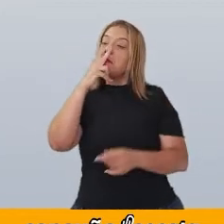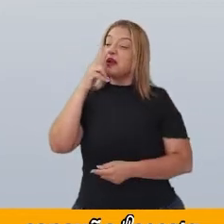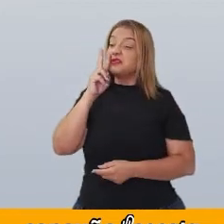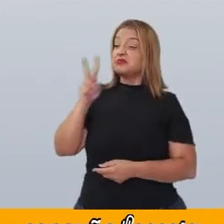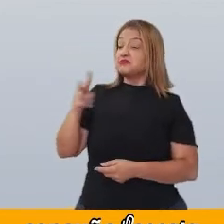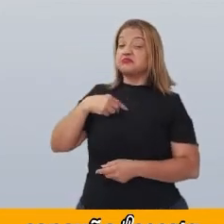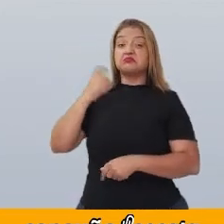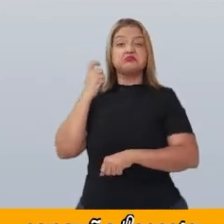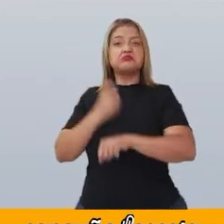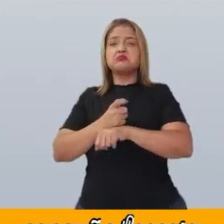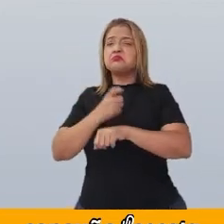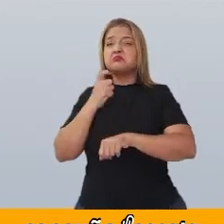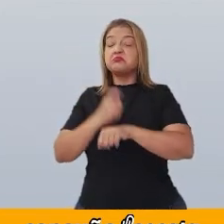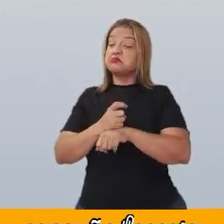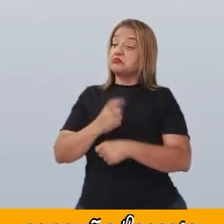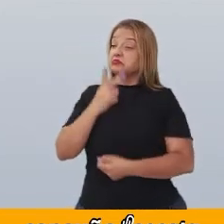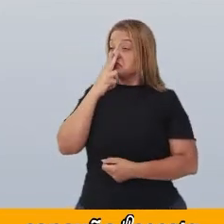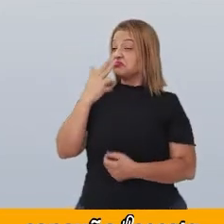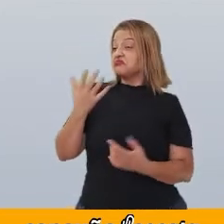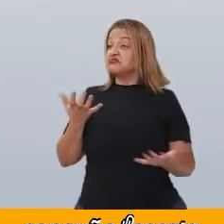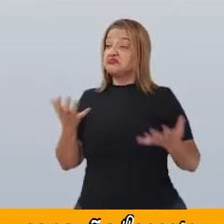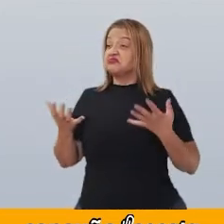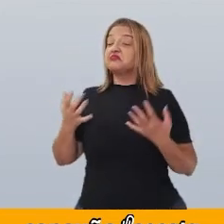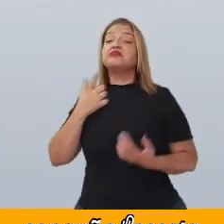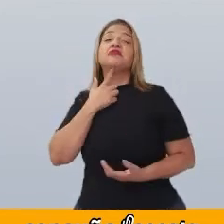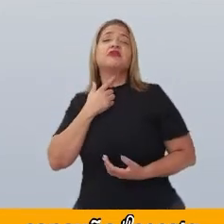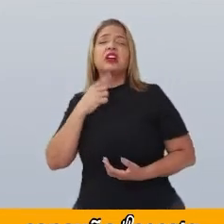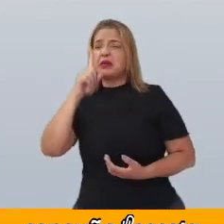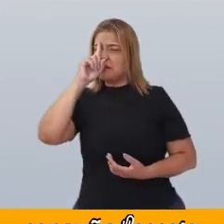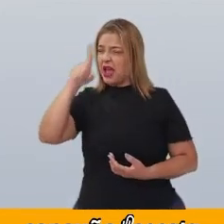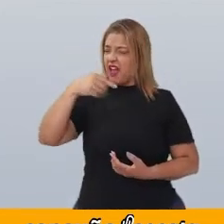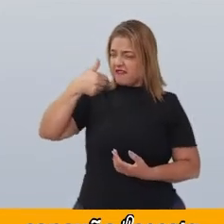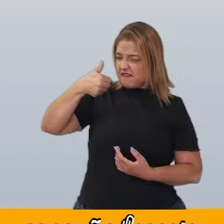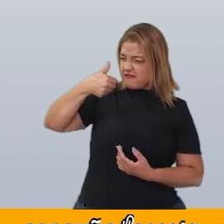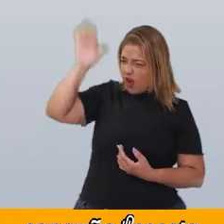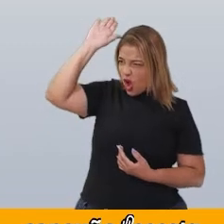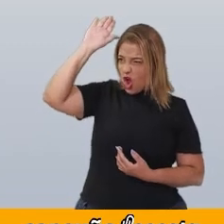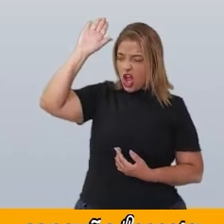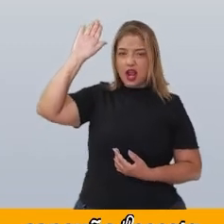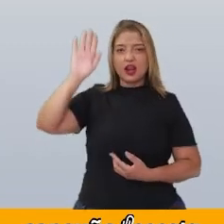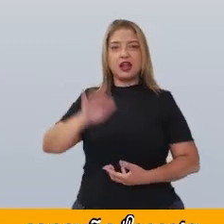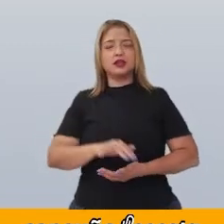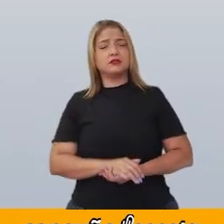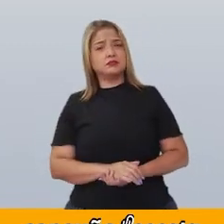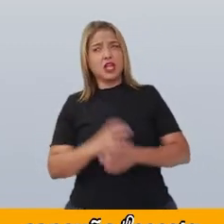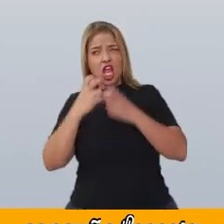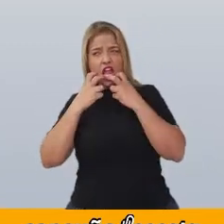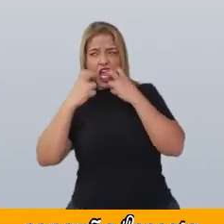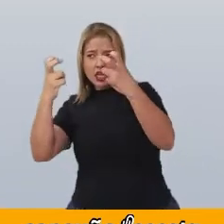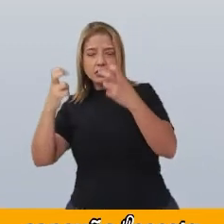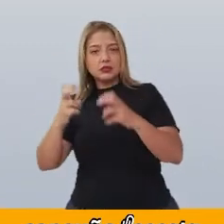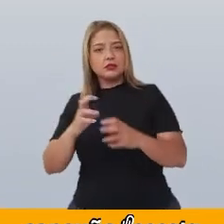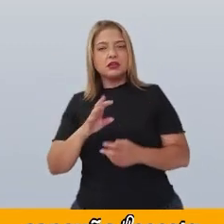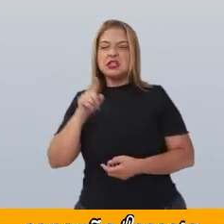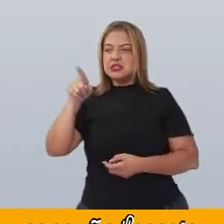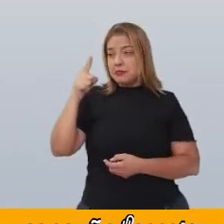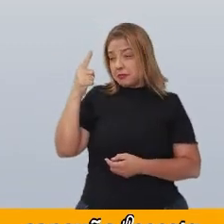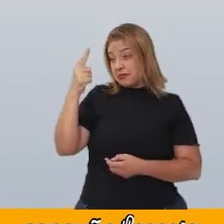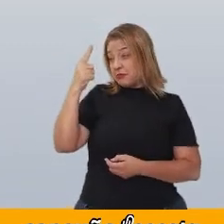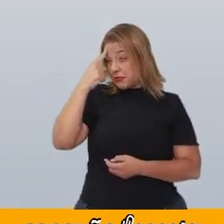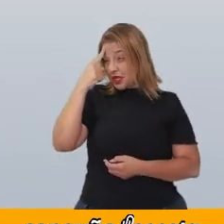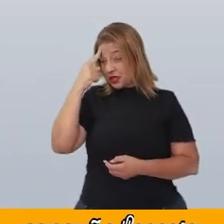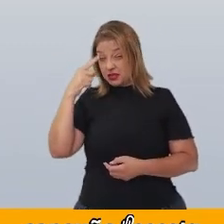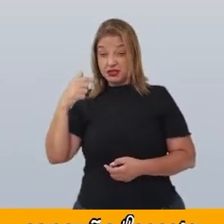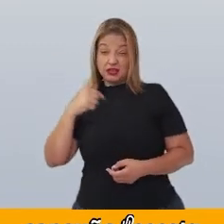o coração de Narciso. Deu fora! Gritou de repente. Por acaso pensa que eu nasci